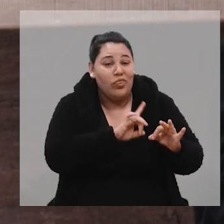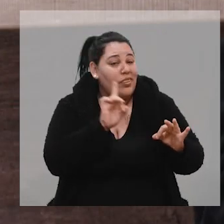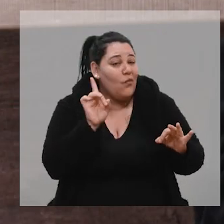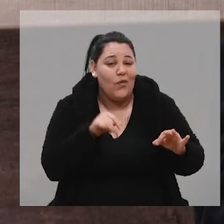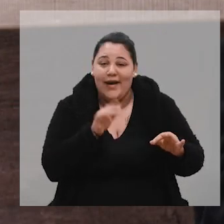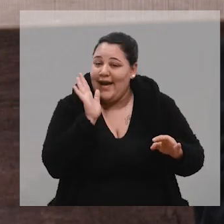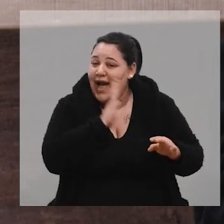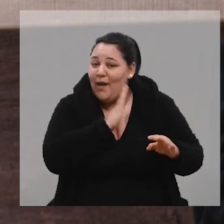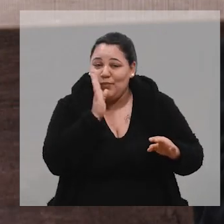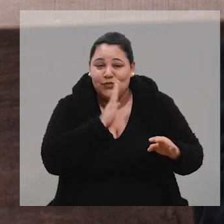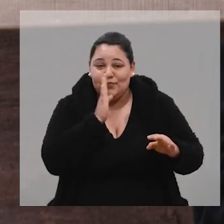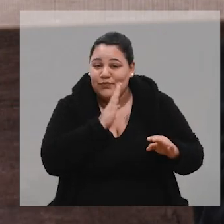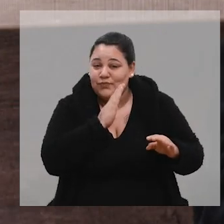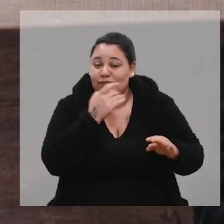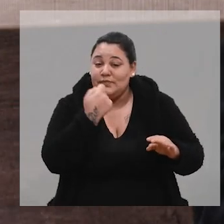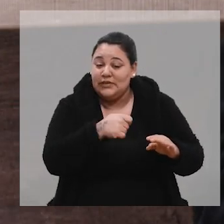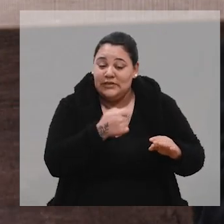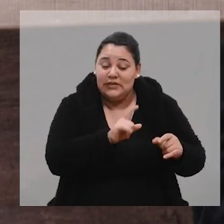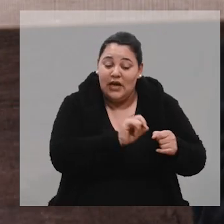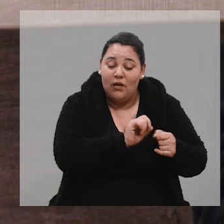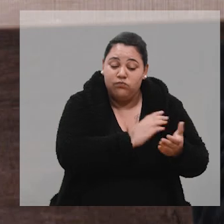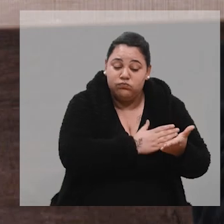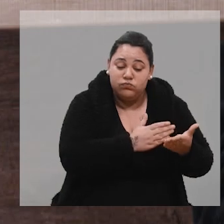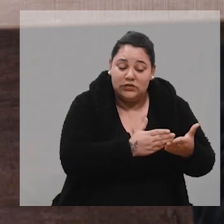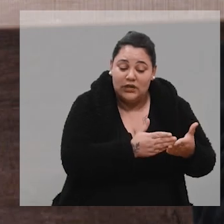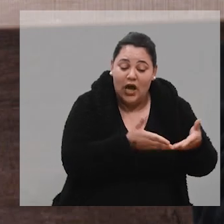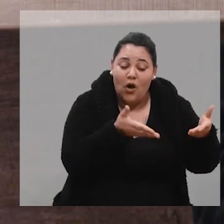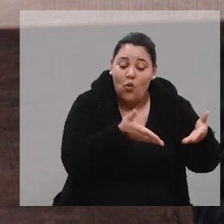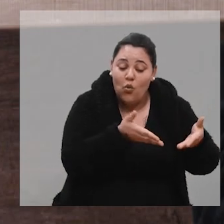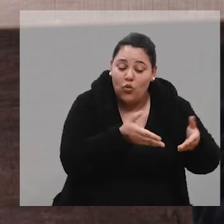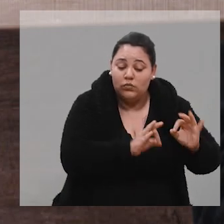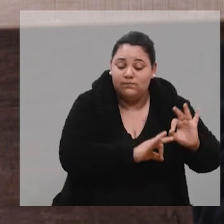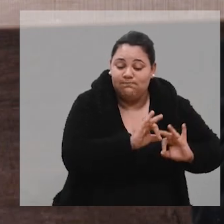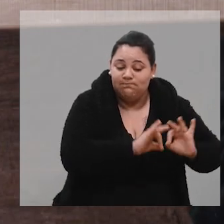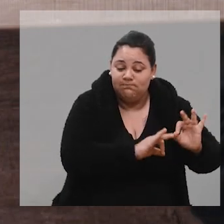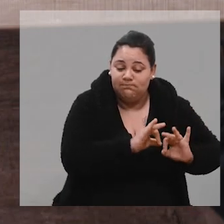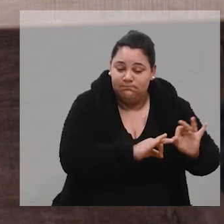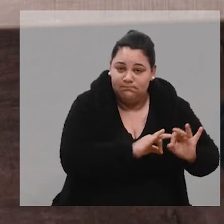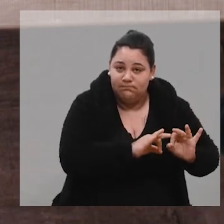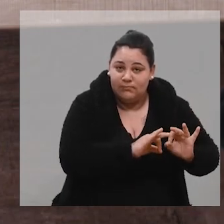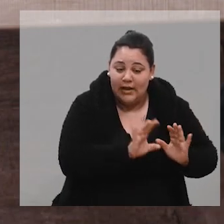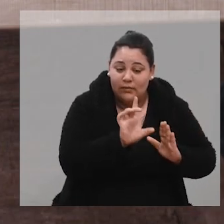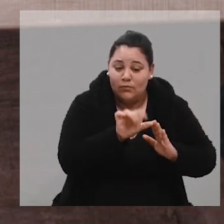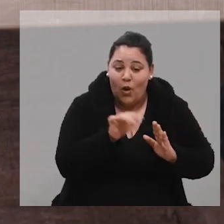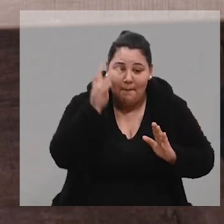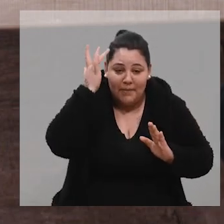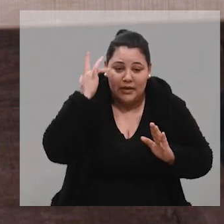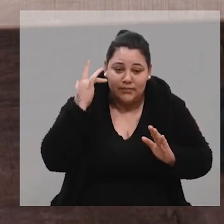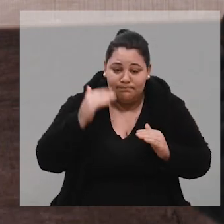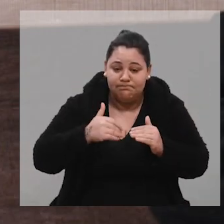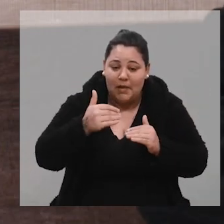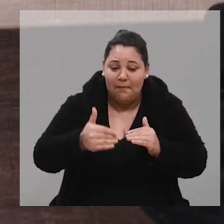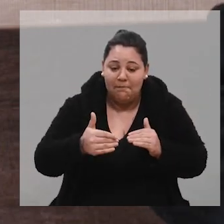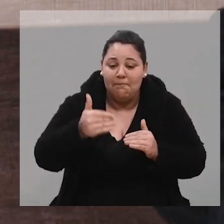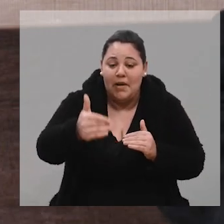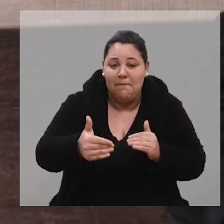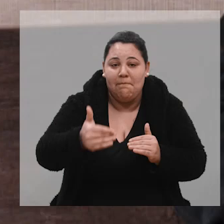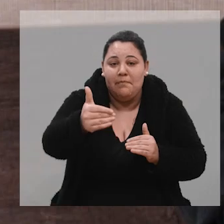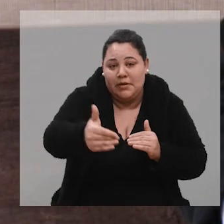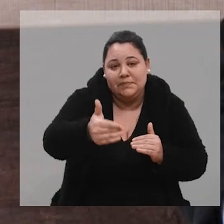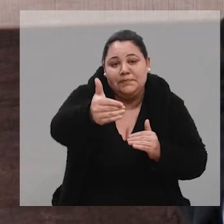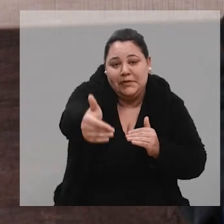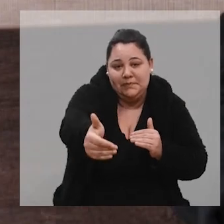uma coisa que você tem que fazer hoje, os planejamentos, o meio termo amanhã de começar a dar